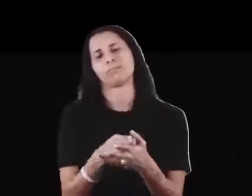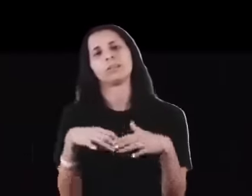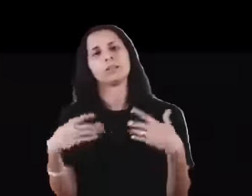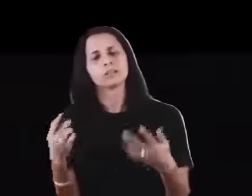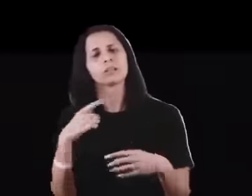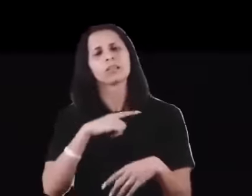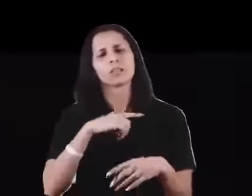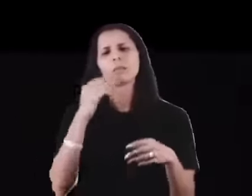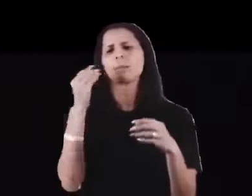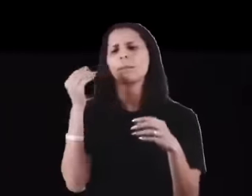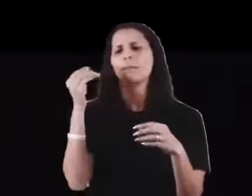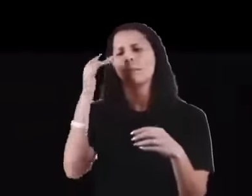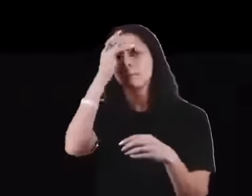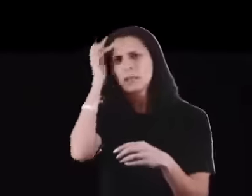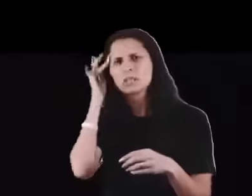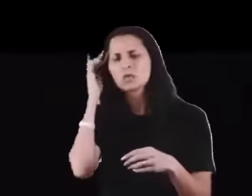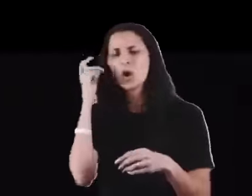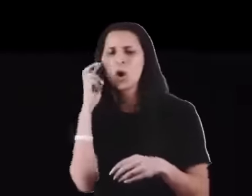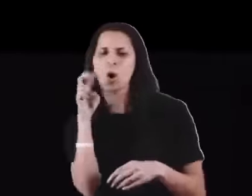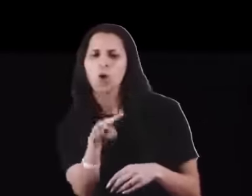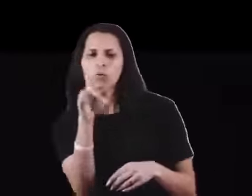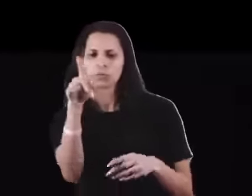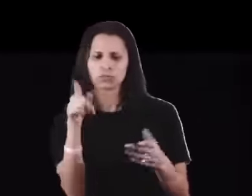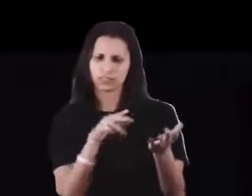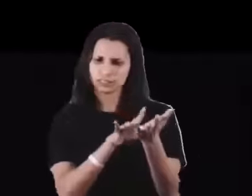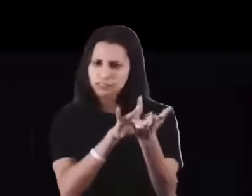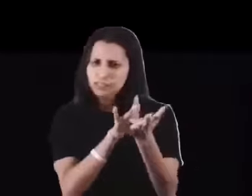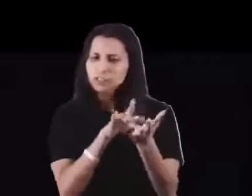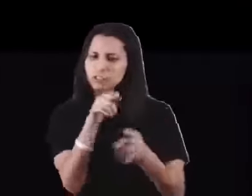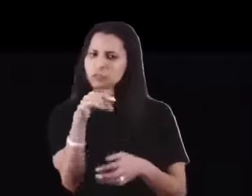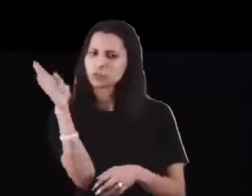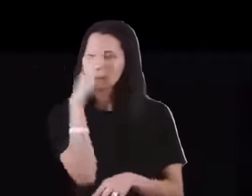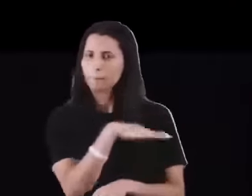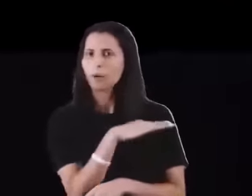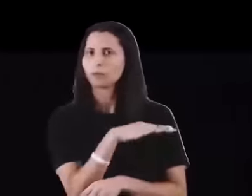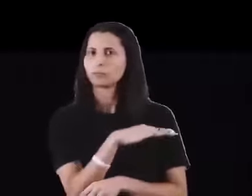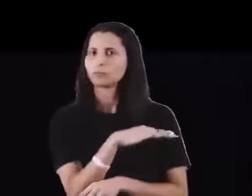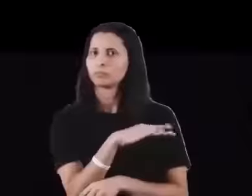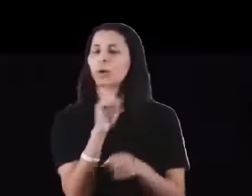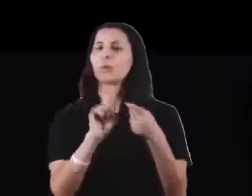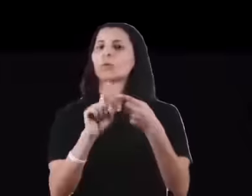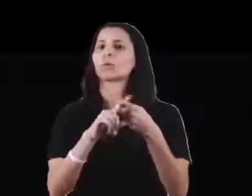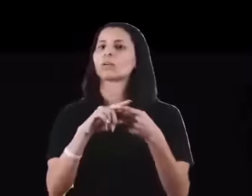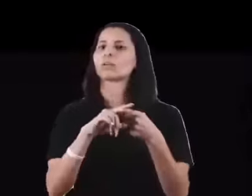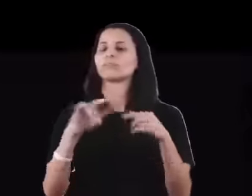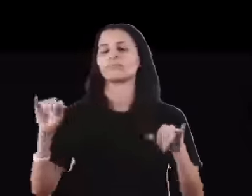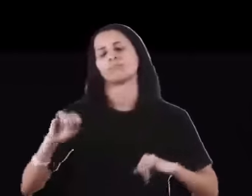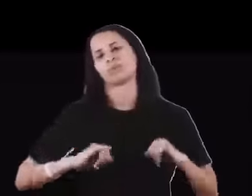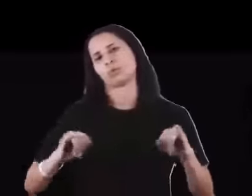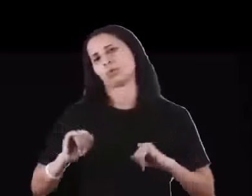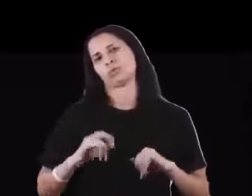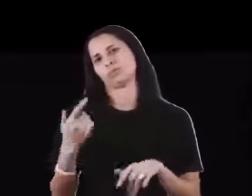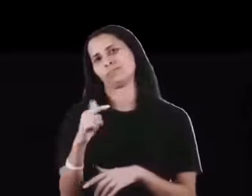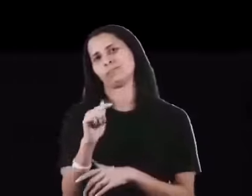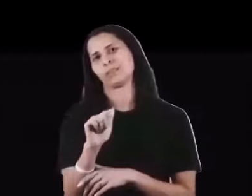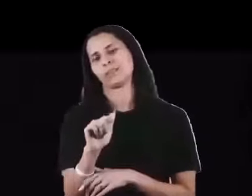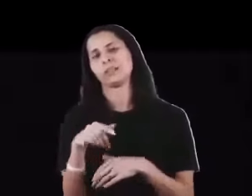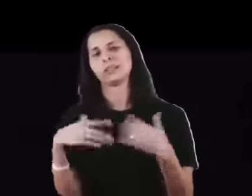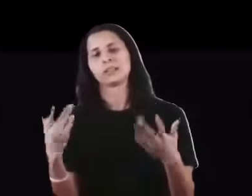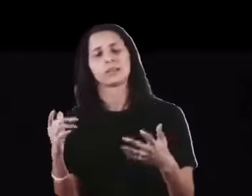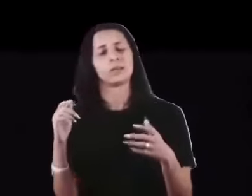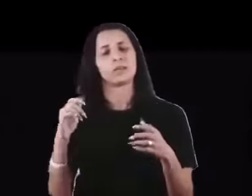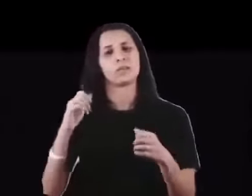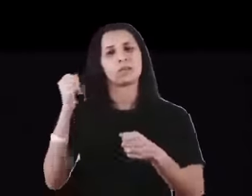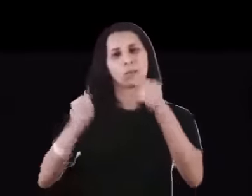que você não presta só para não doer a culpa não bater pelo que ela fez com você eita basta a pessoa como